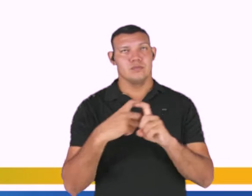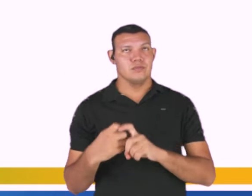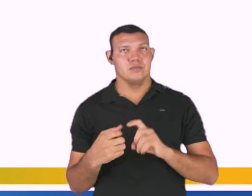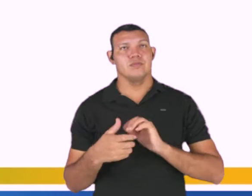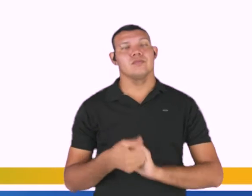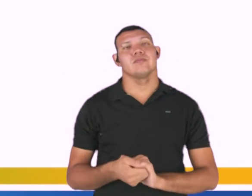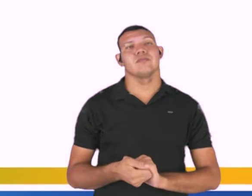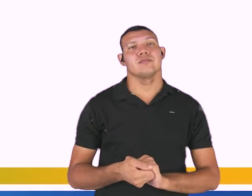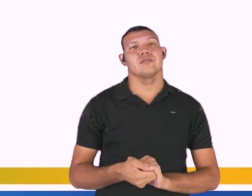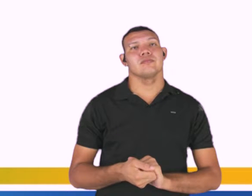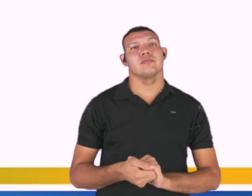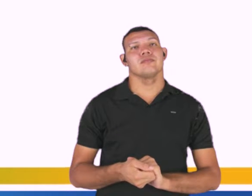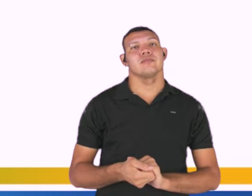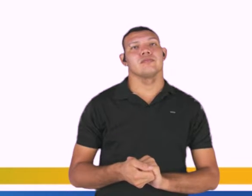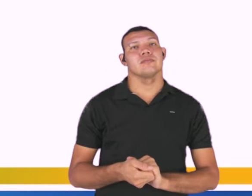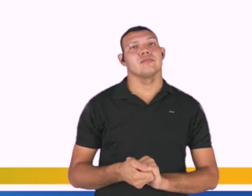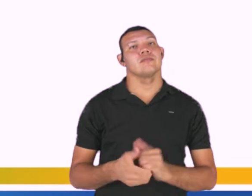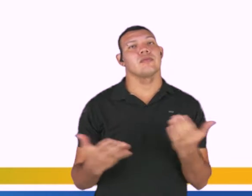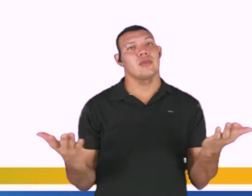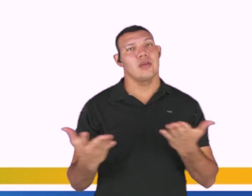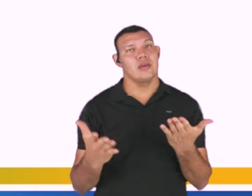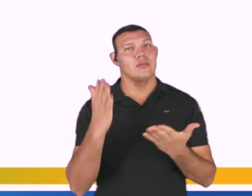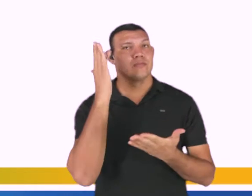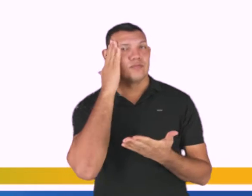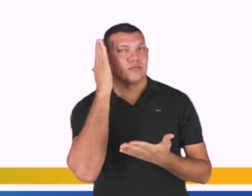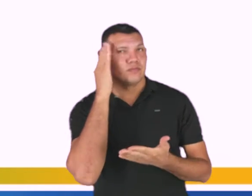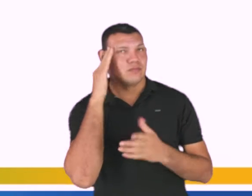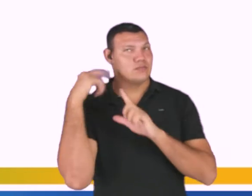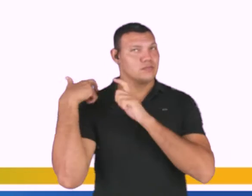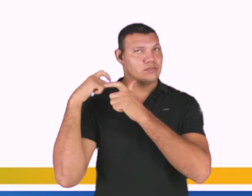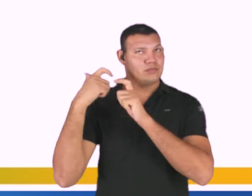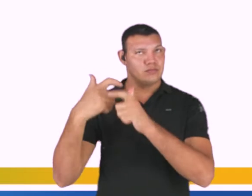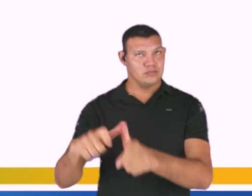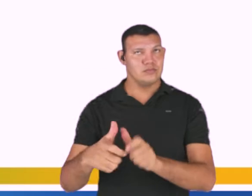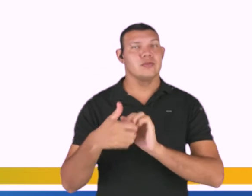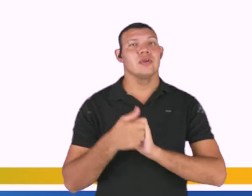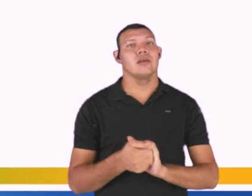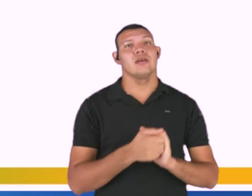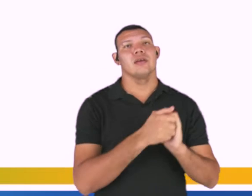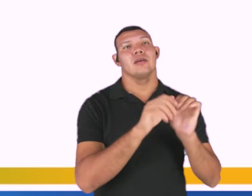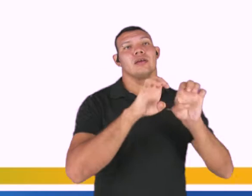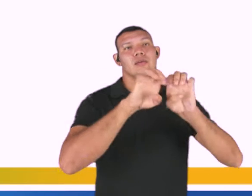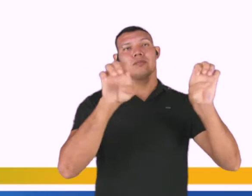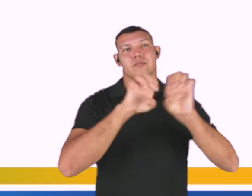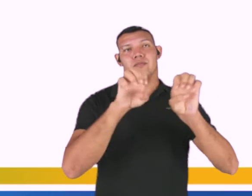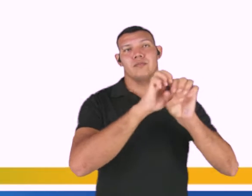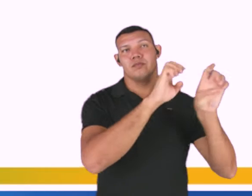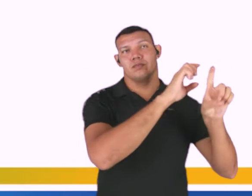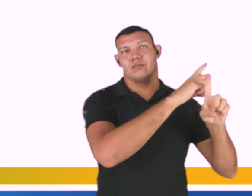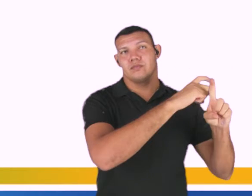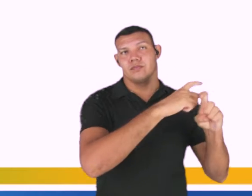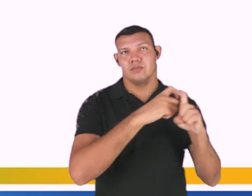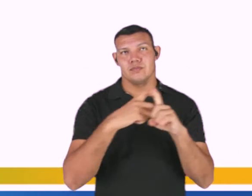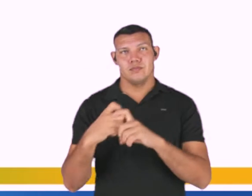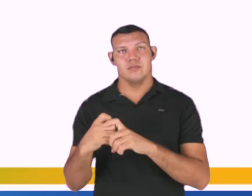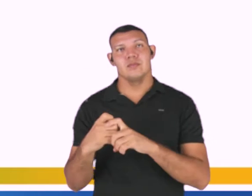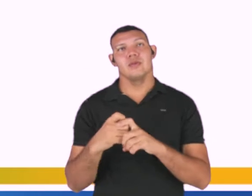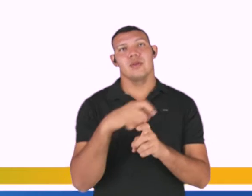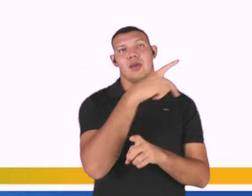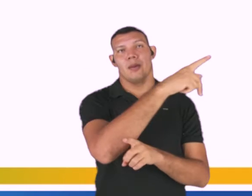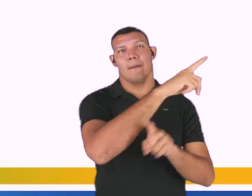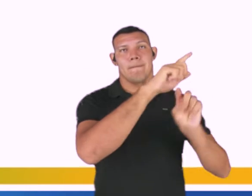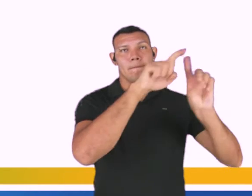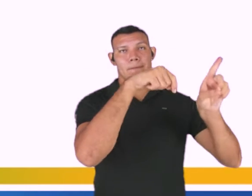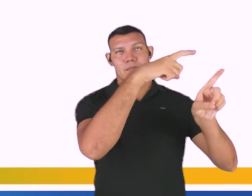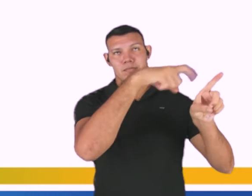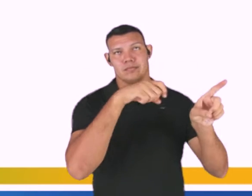Baseado nesse teorema, podemos concluir que toda equação polinomial p de x é igual a zero, onde